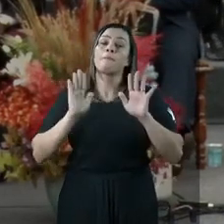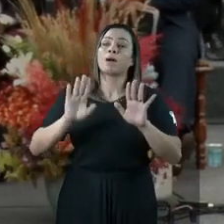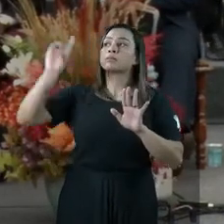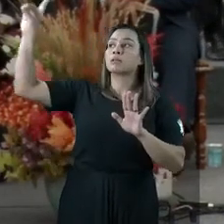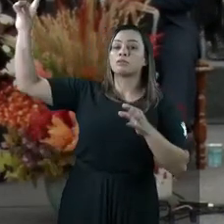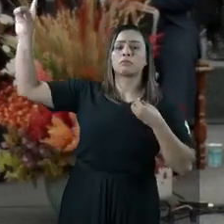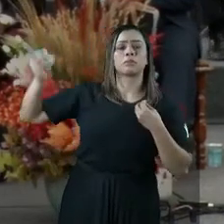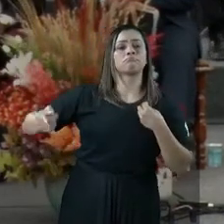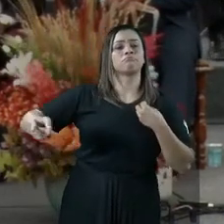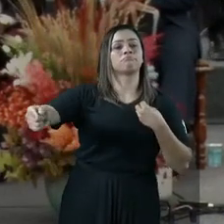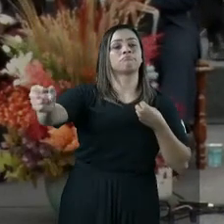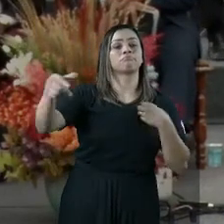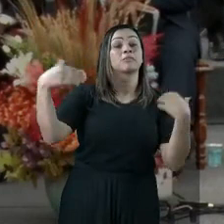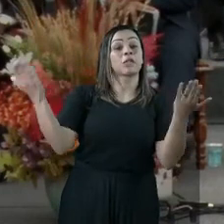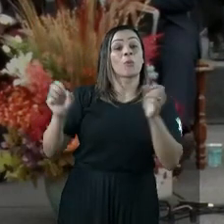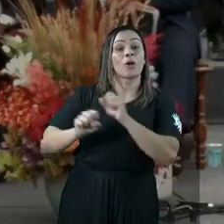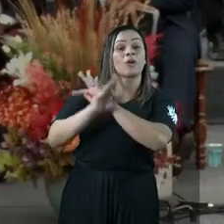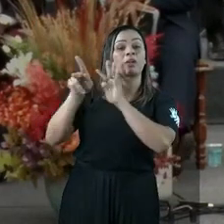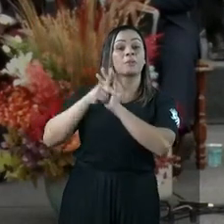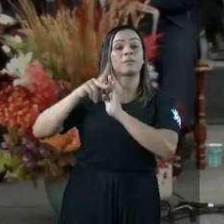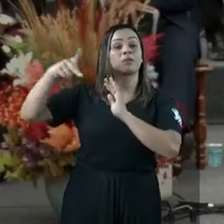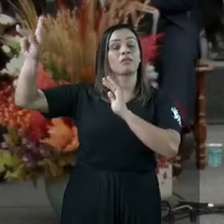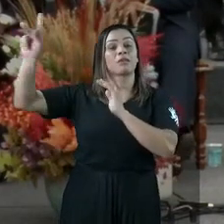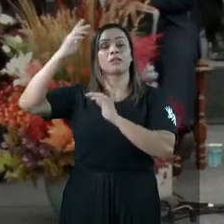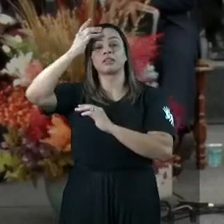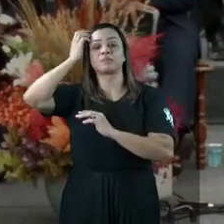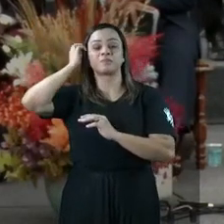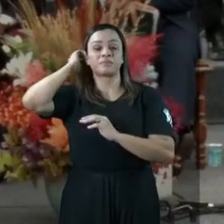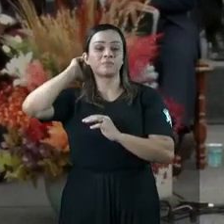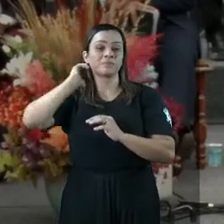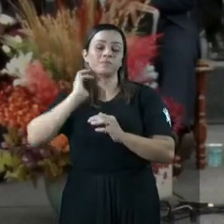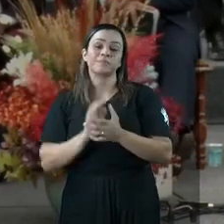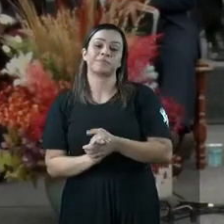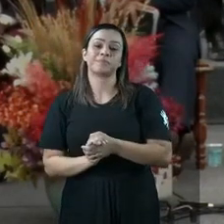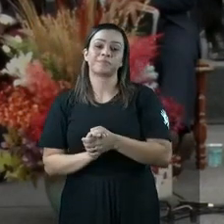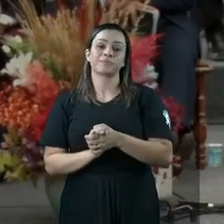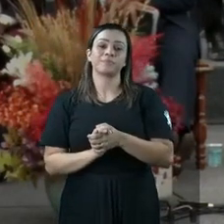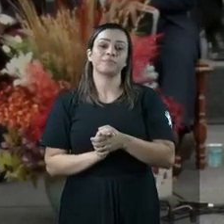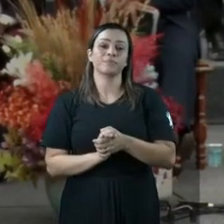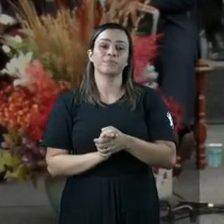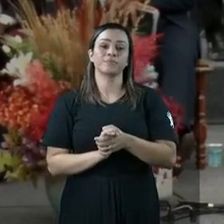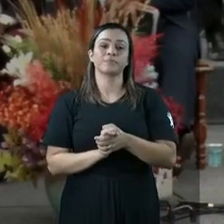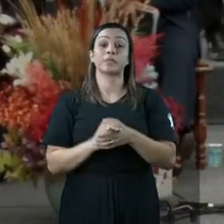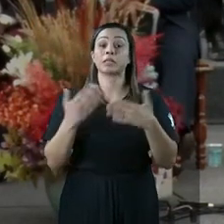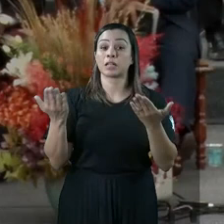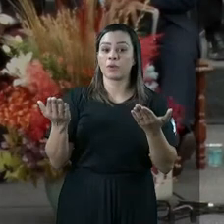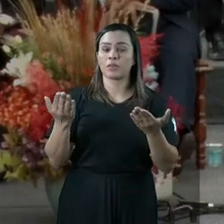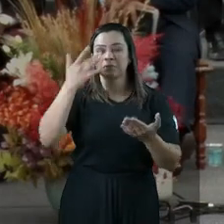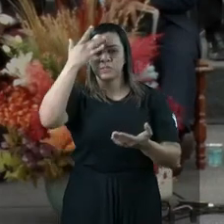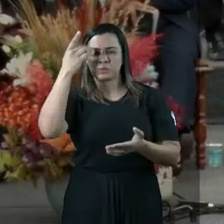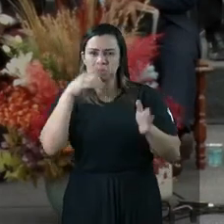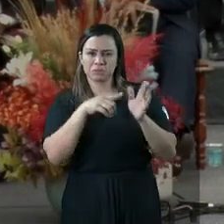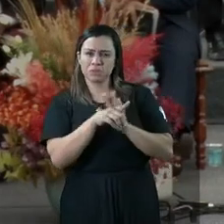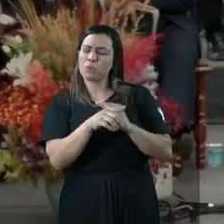sempre. Davi, você não é o Rei da Glória? Não, por quê? Porque quem compôs o hino fui eu. E